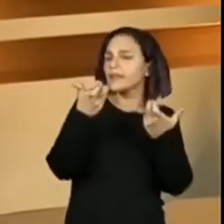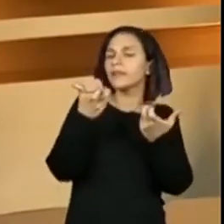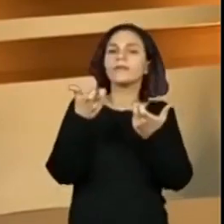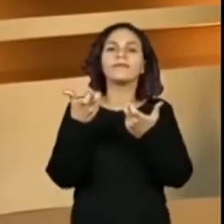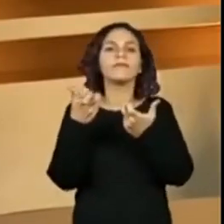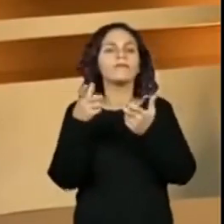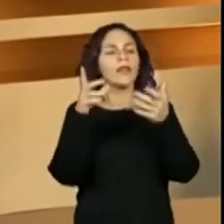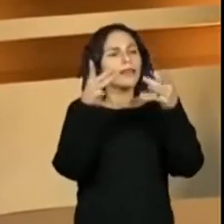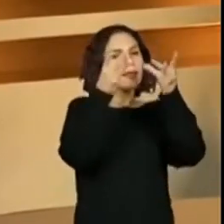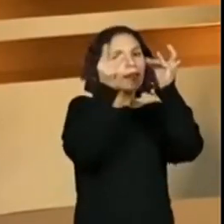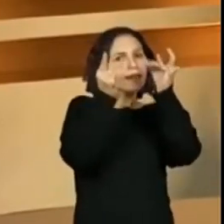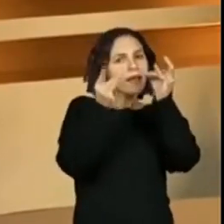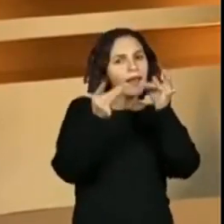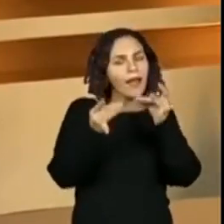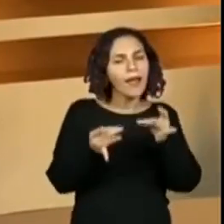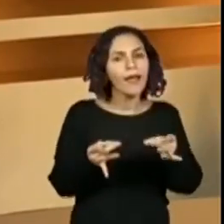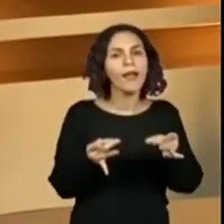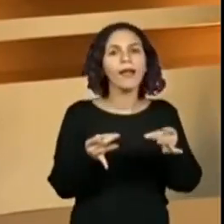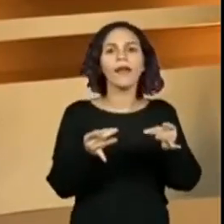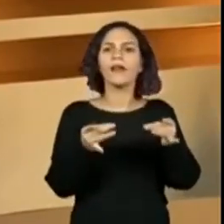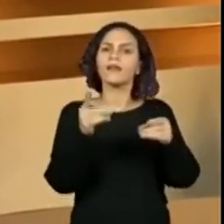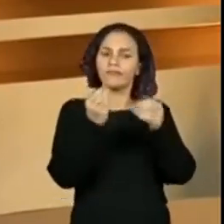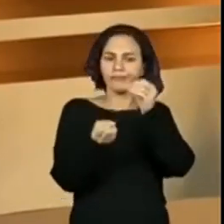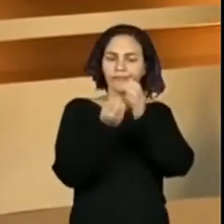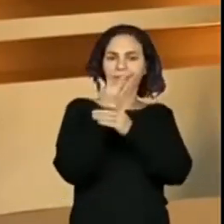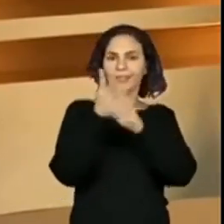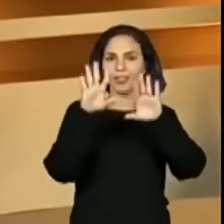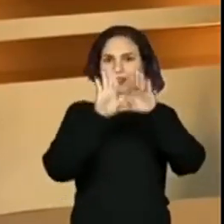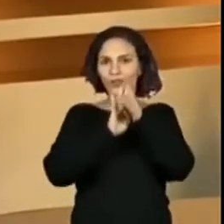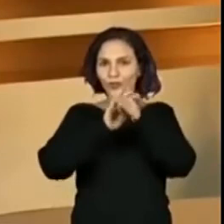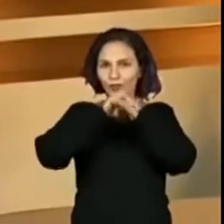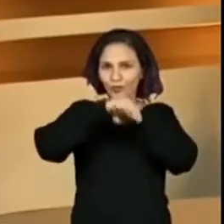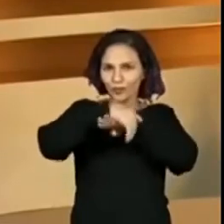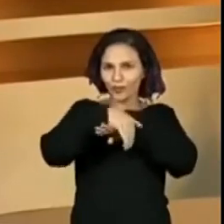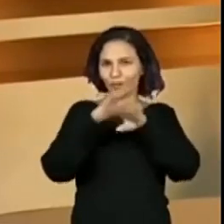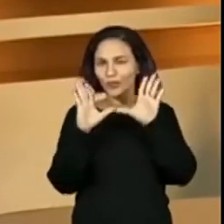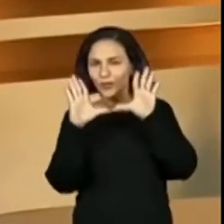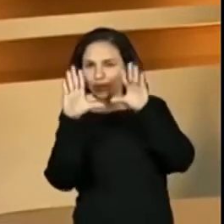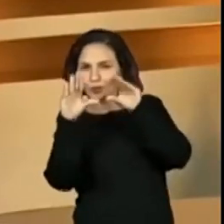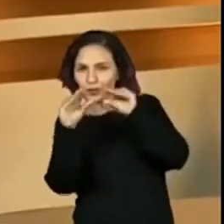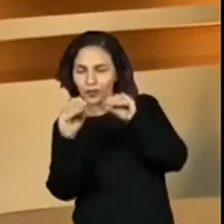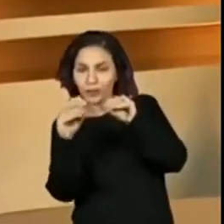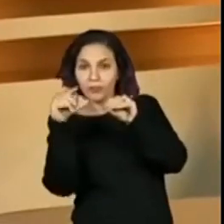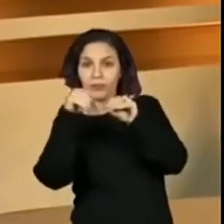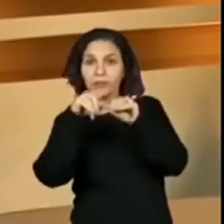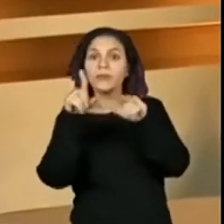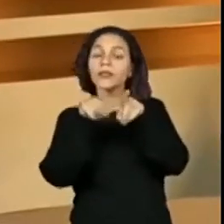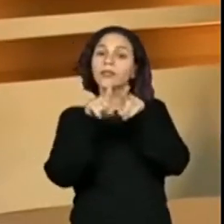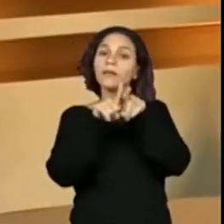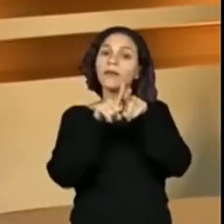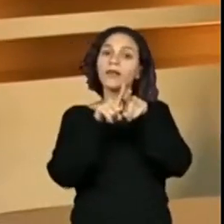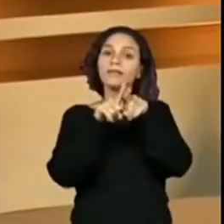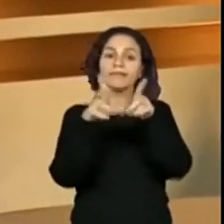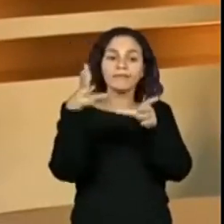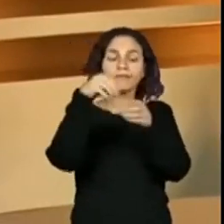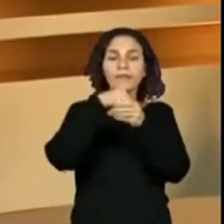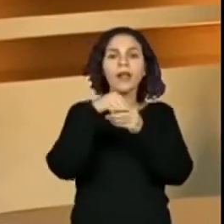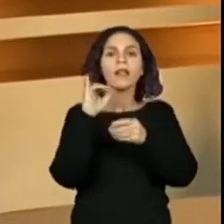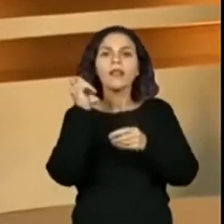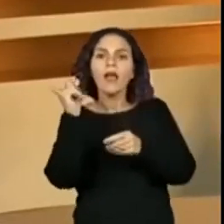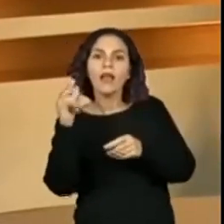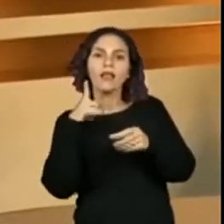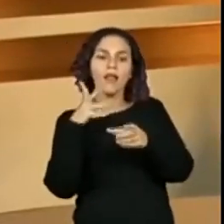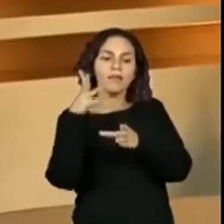toda a história, né, sobre a criação da noite. Alguns elementos da narrativa também iremos trabalhar, não